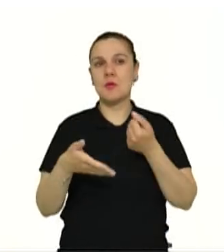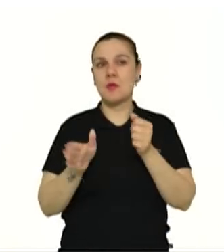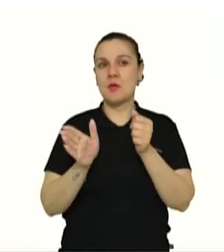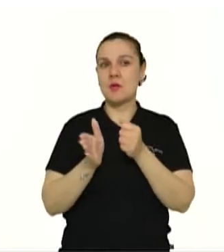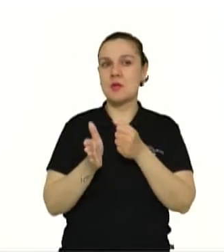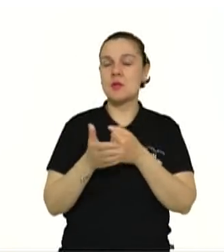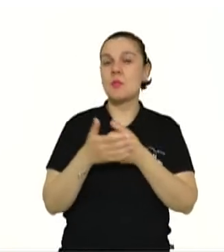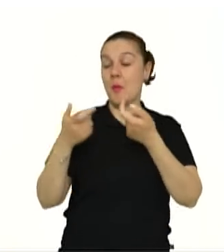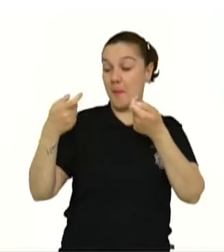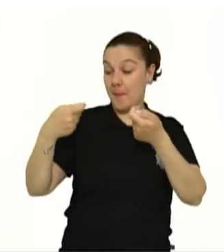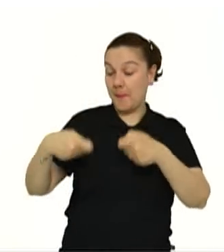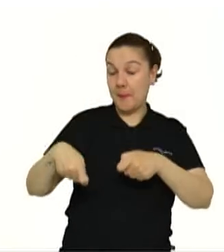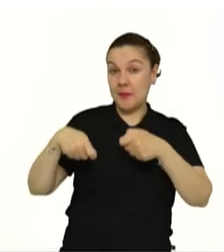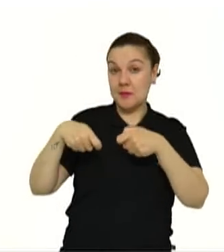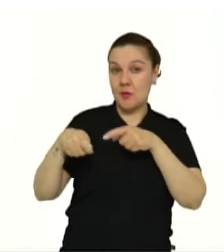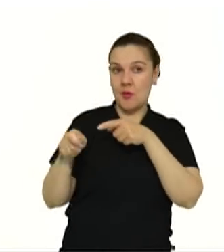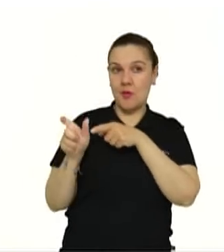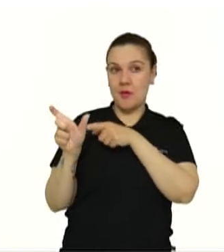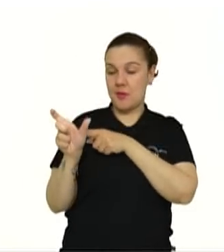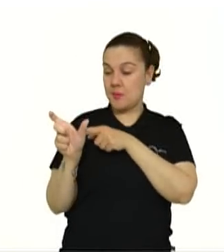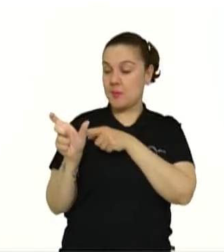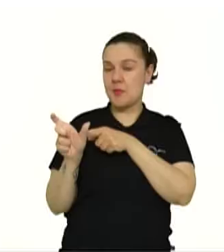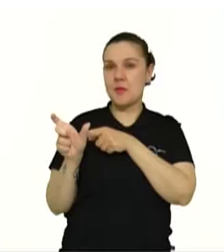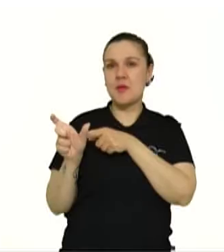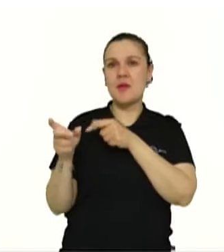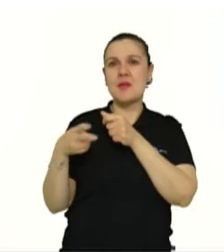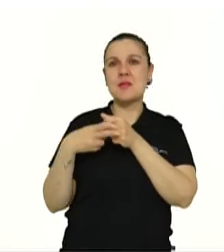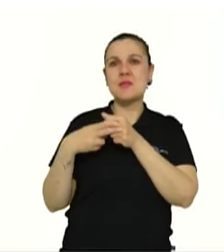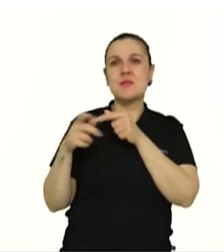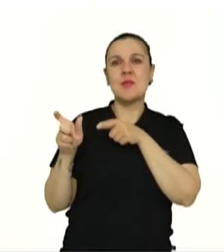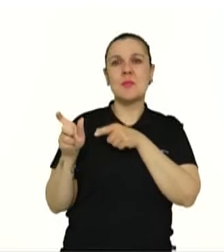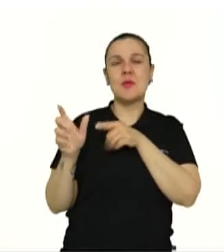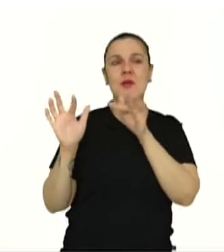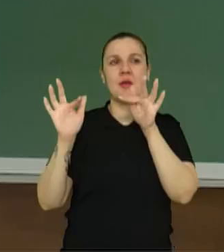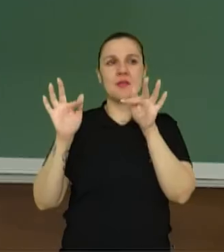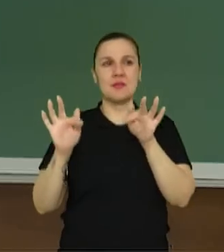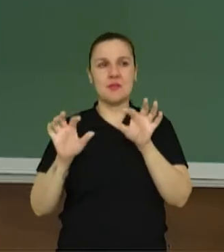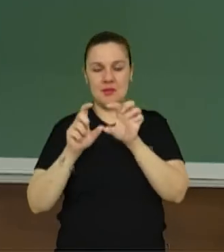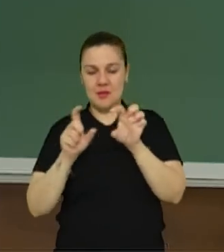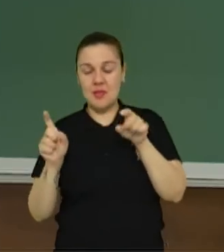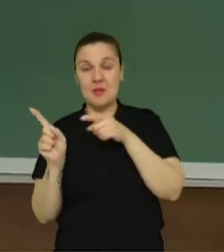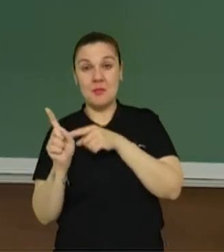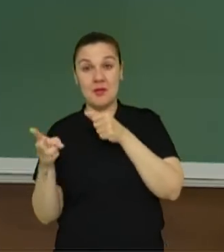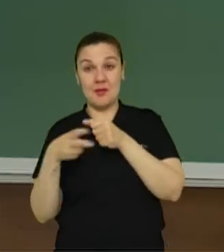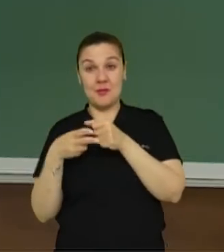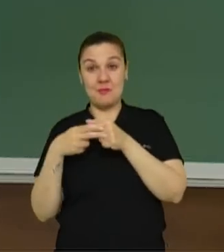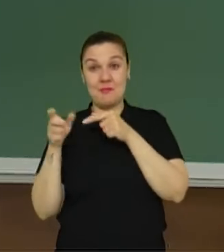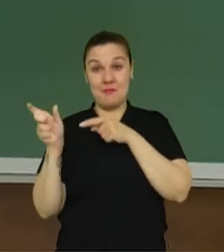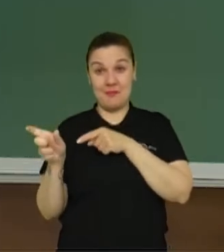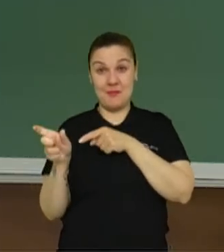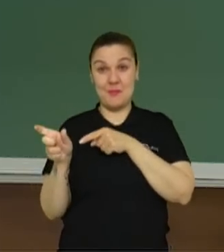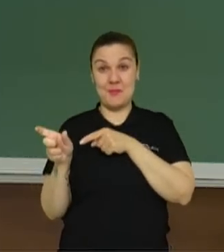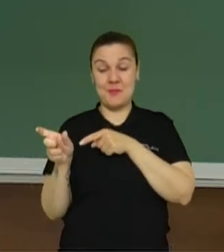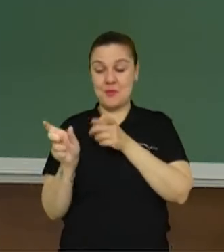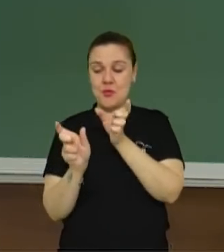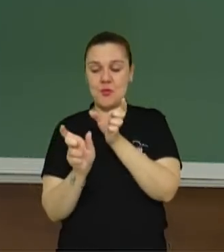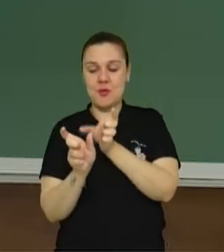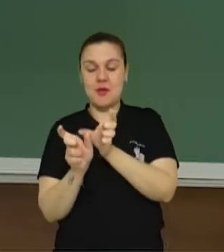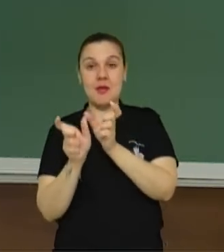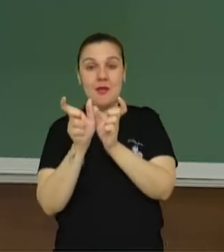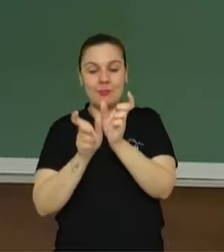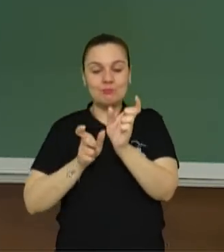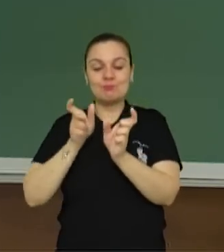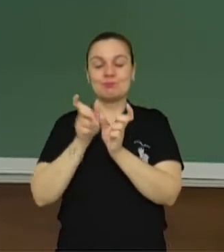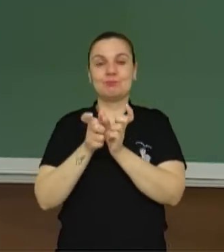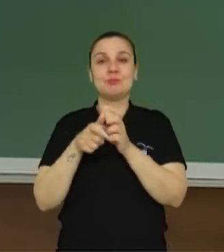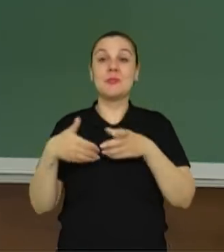né? Precisamos, repare aqui, ó, precisamos. Esse finalzinho aqui da palavra, do verbo, ele é uma